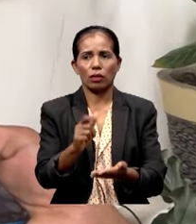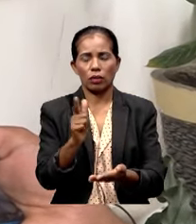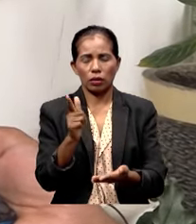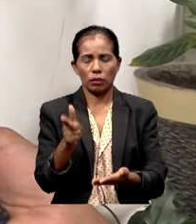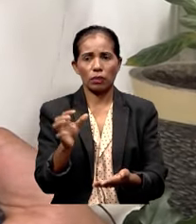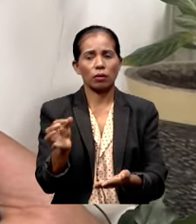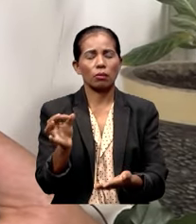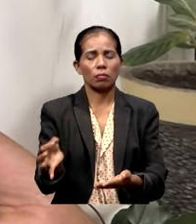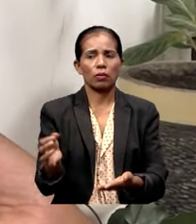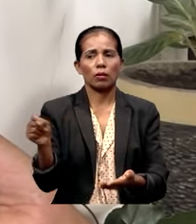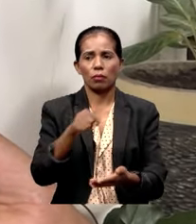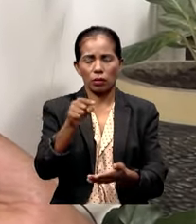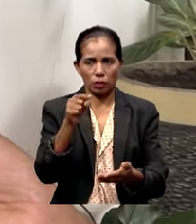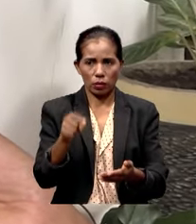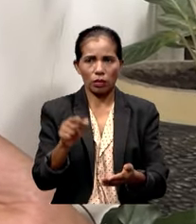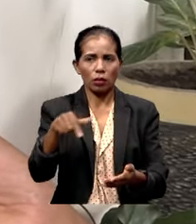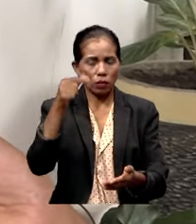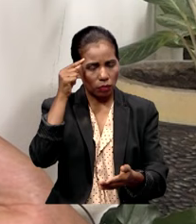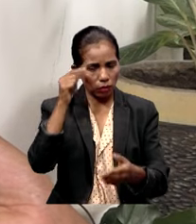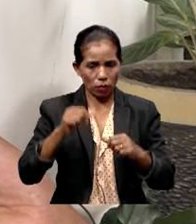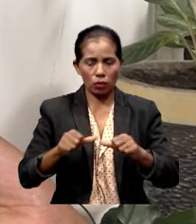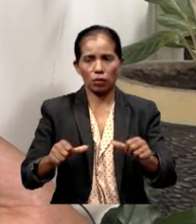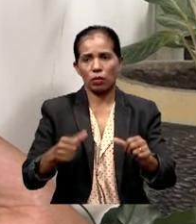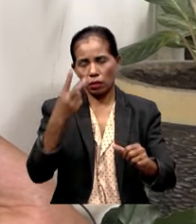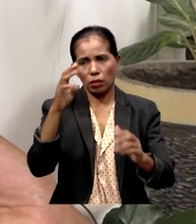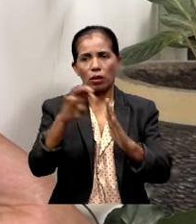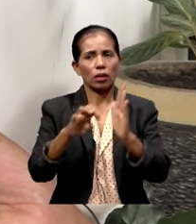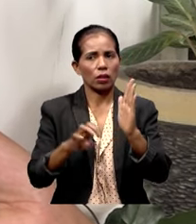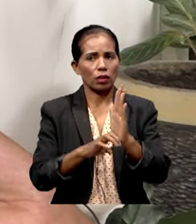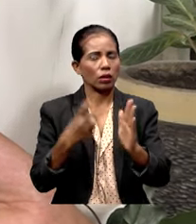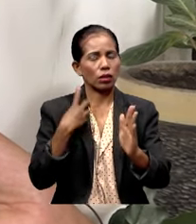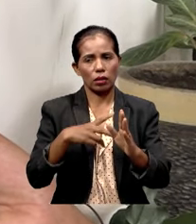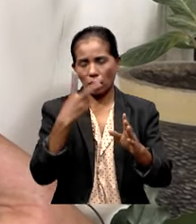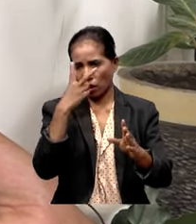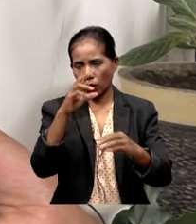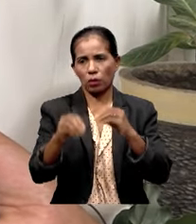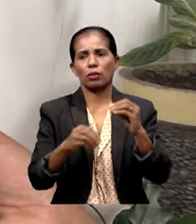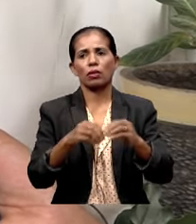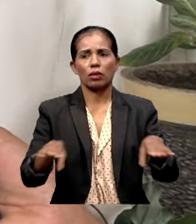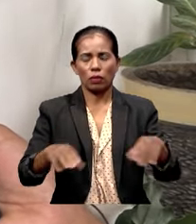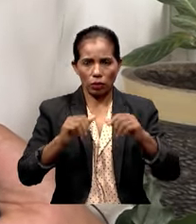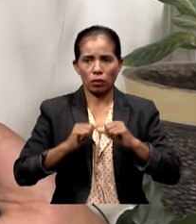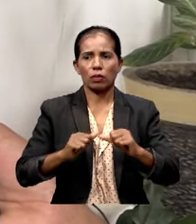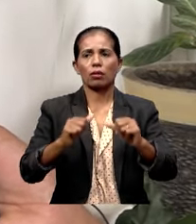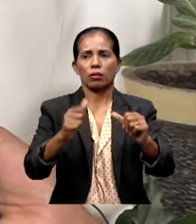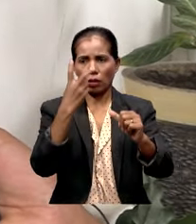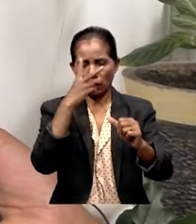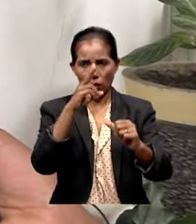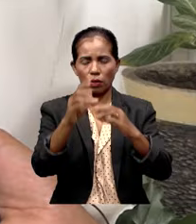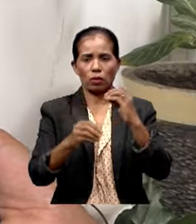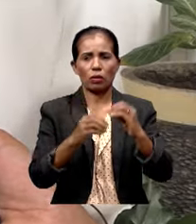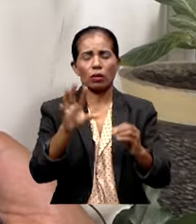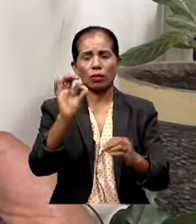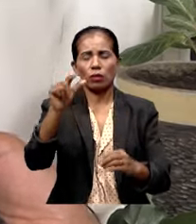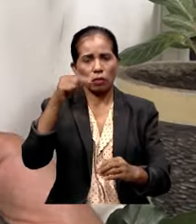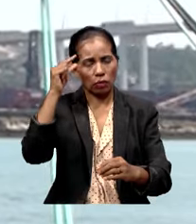90% Nenya, governo lah, entah mana asunto istar nia ni telah selekar asunto sana, servisu lah ella lor hari, nono governo